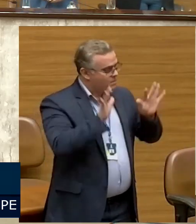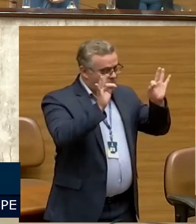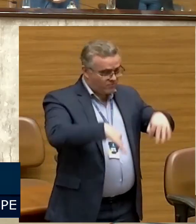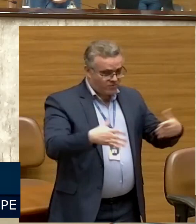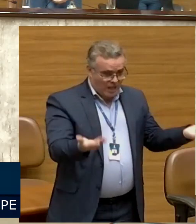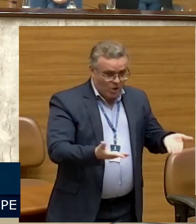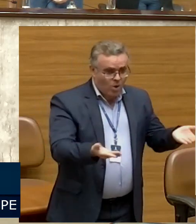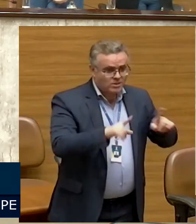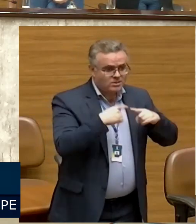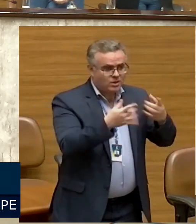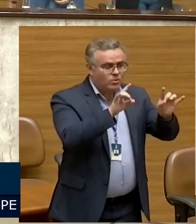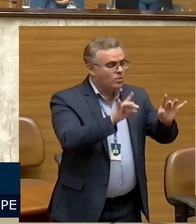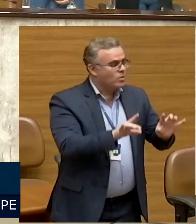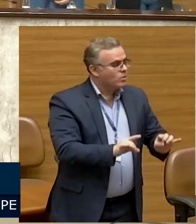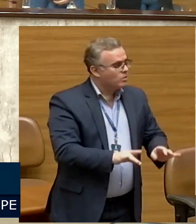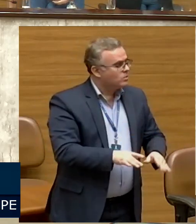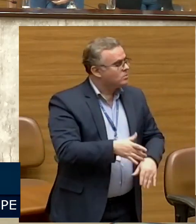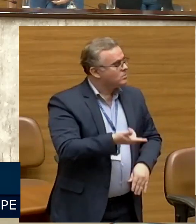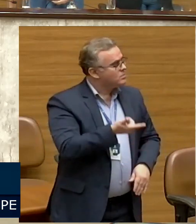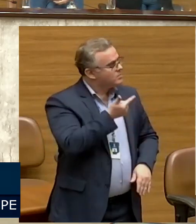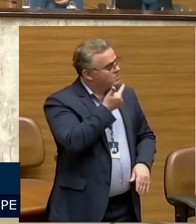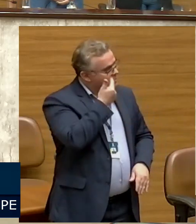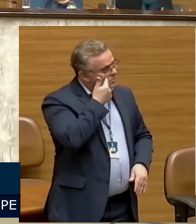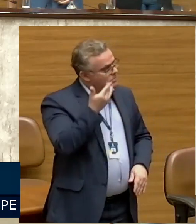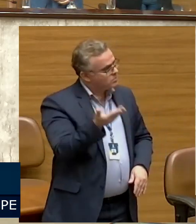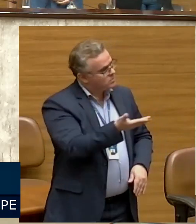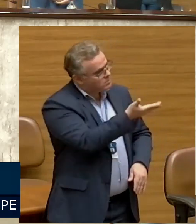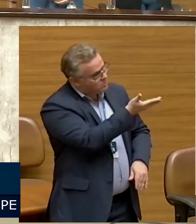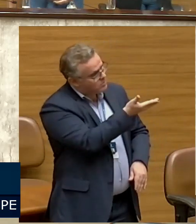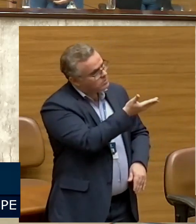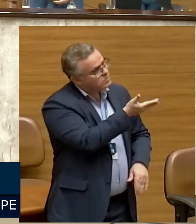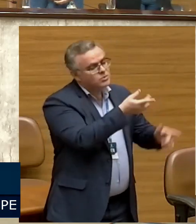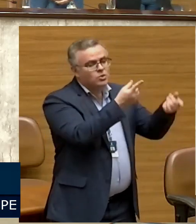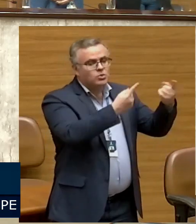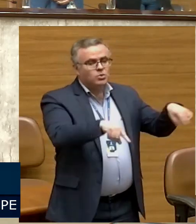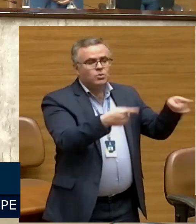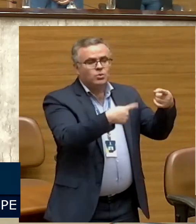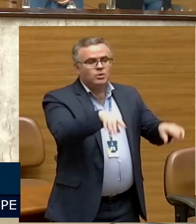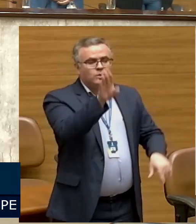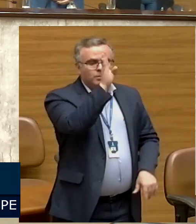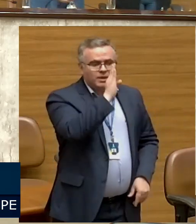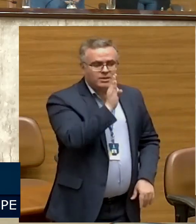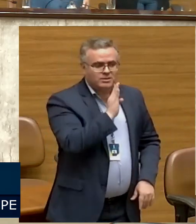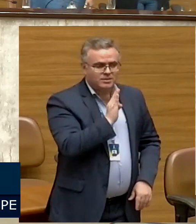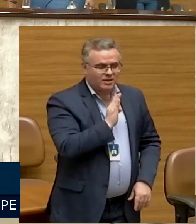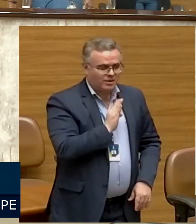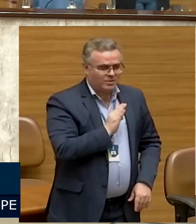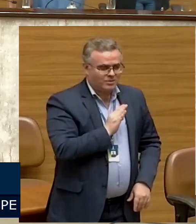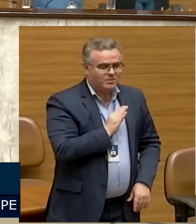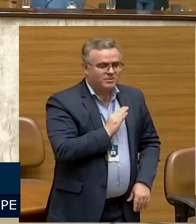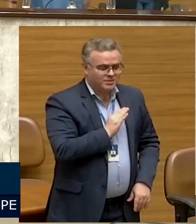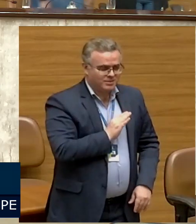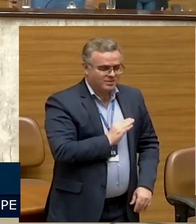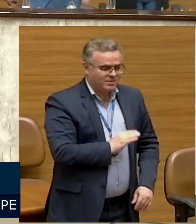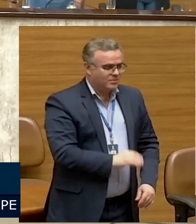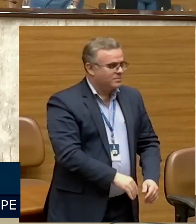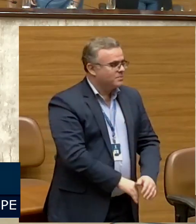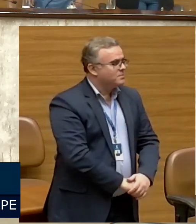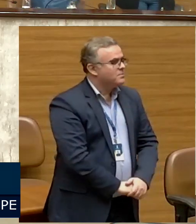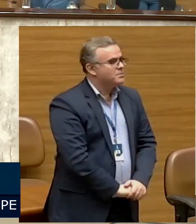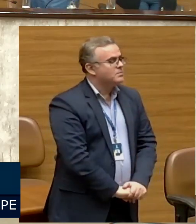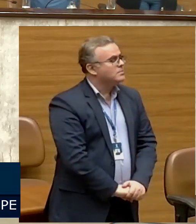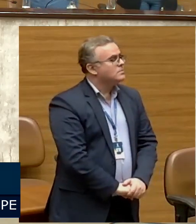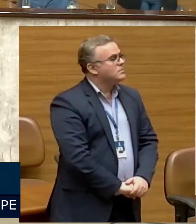essa sessão especial, vamos ouvir, né, a execução, né, do hino nacional do Brasil.